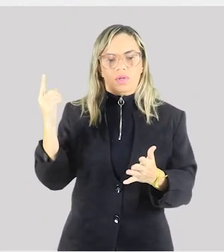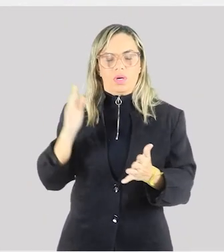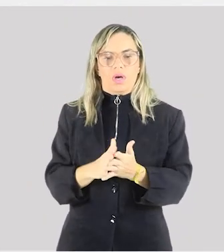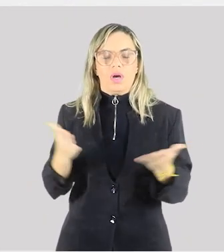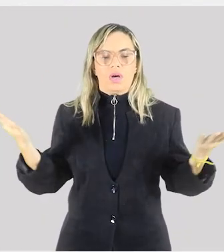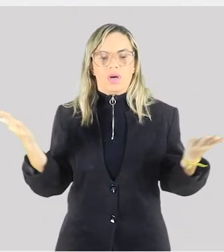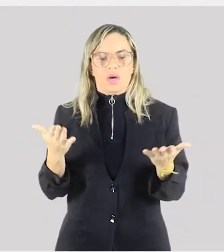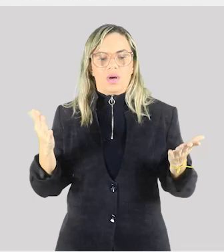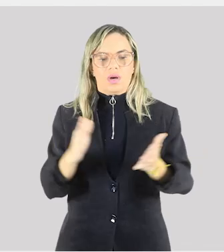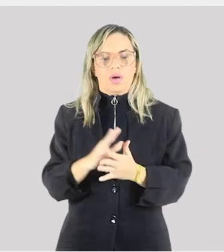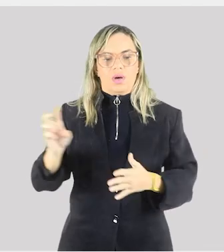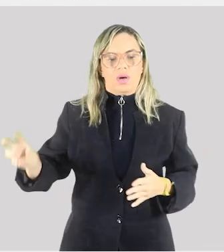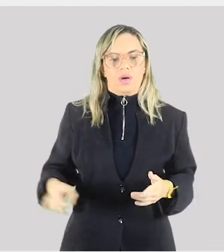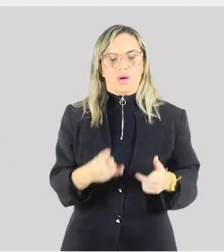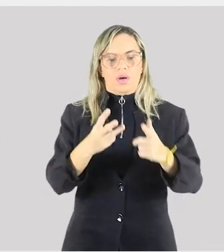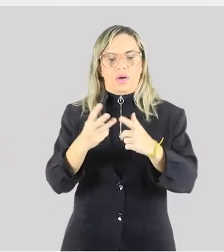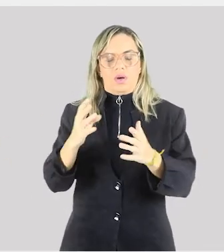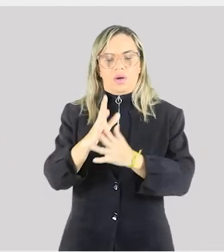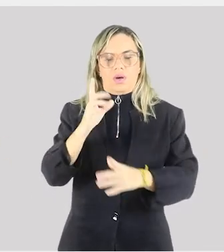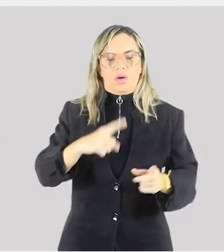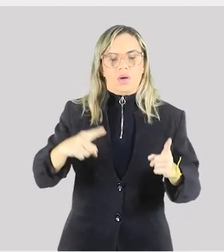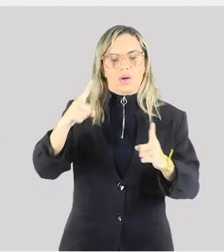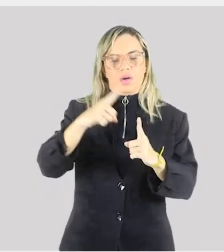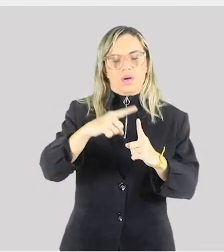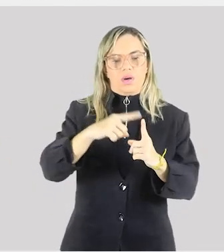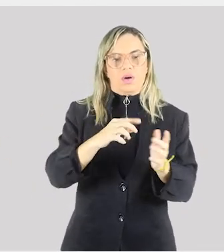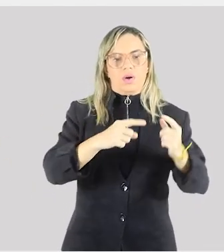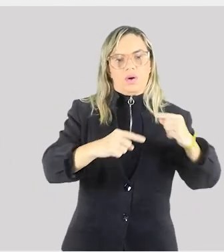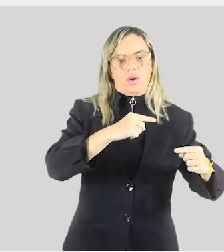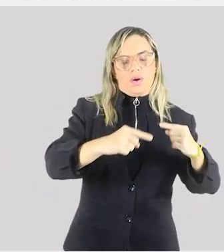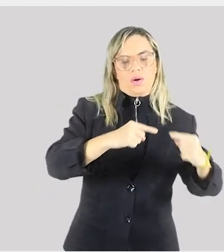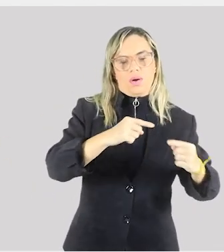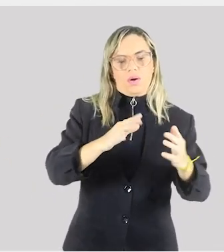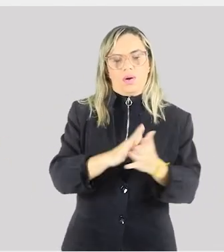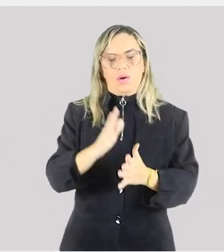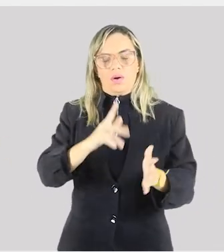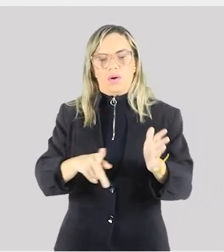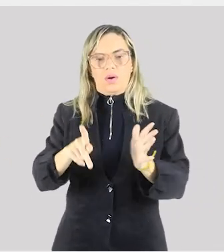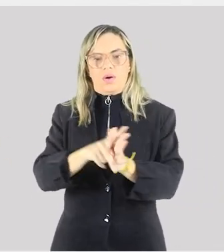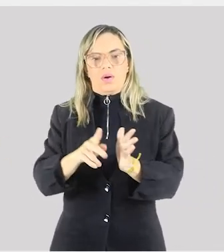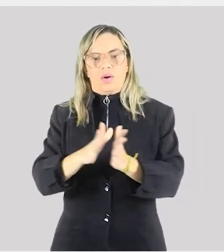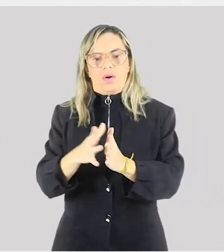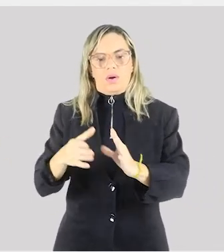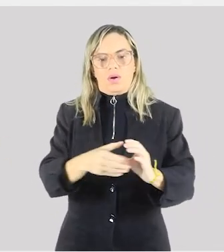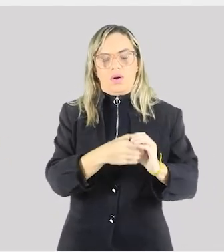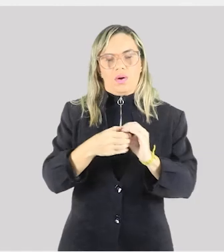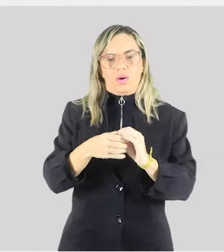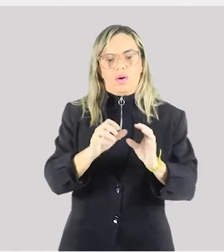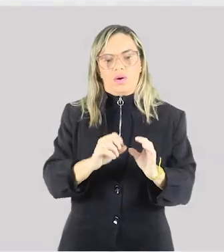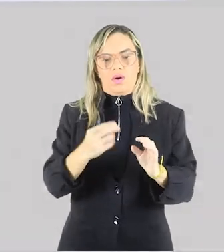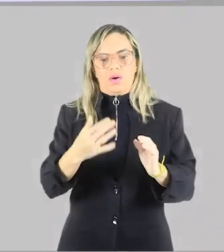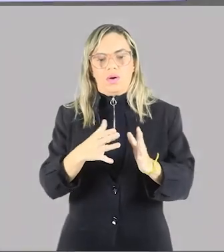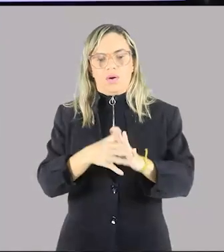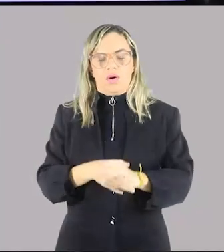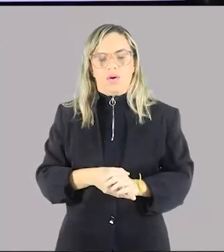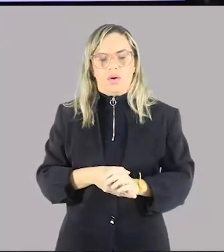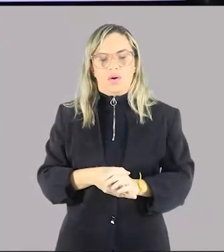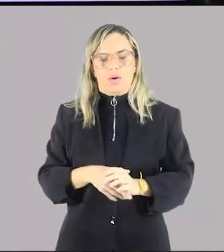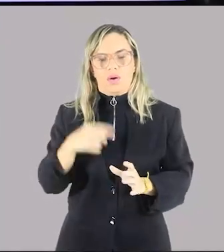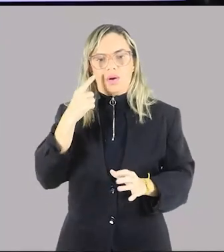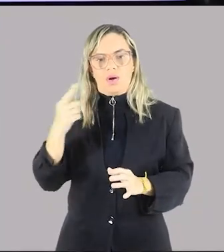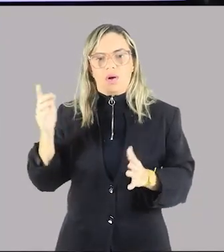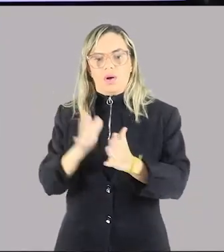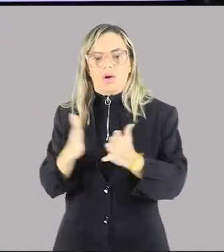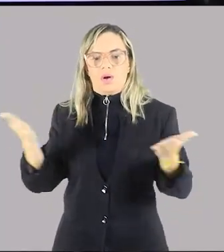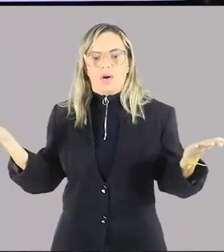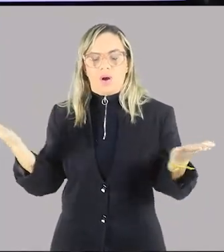tipos, portanto, os agentes públicos, para retomar. Agentes políticos, particulares em colaboração ou servidores